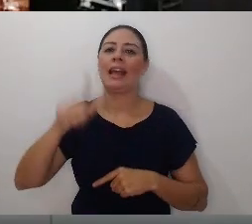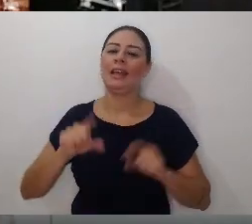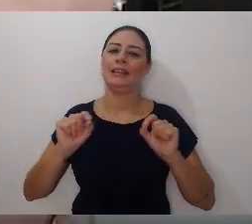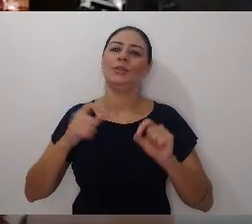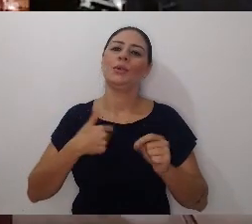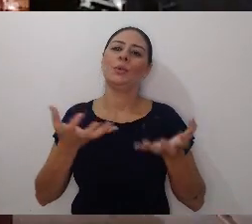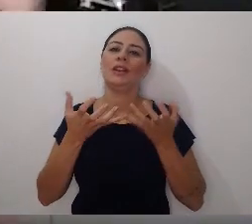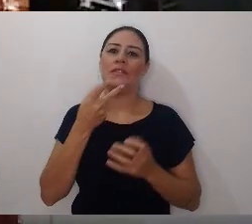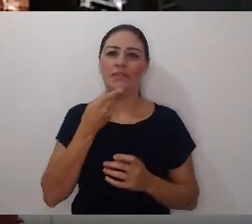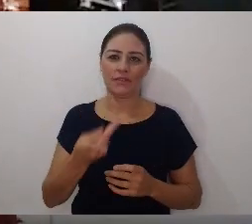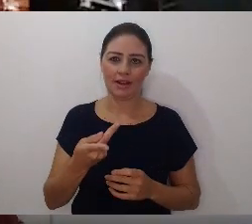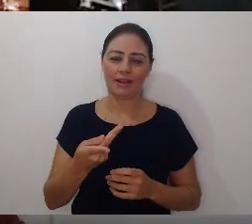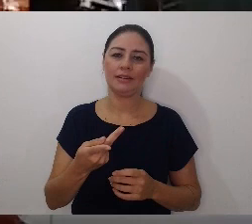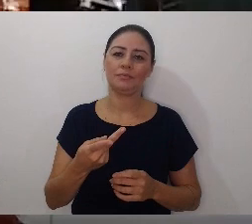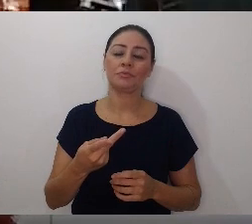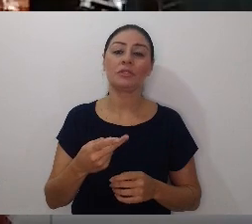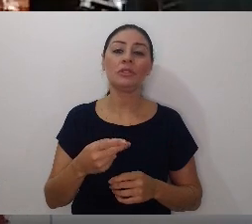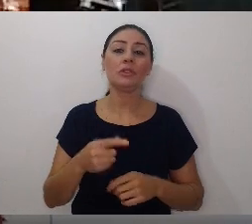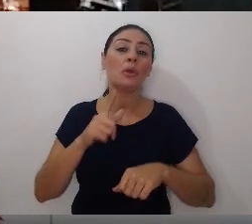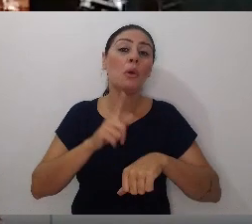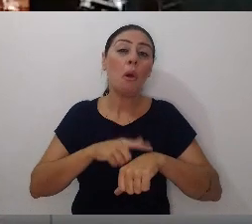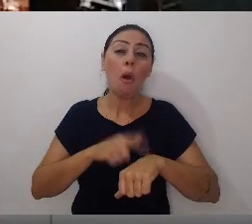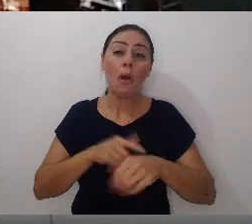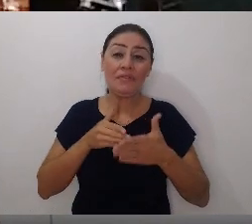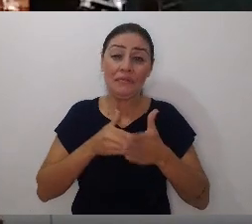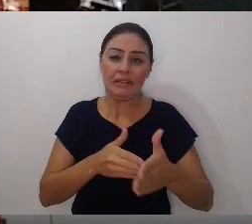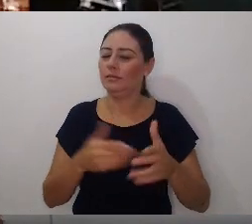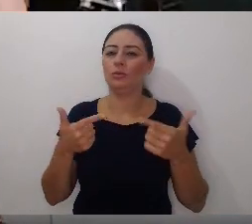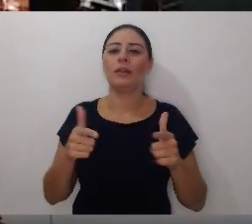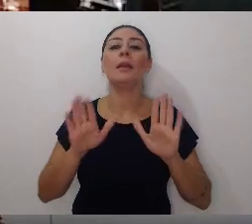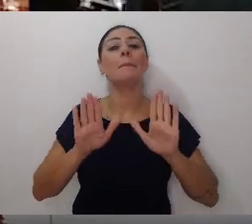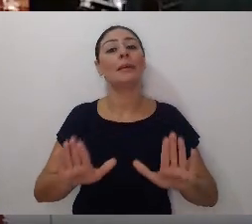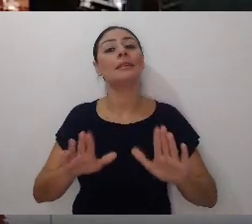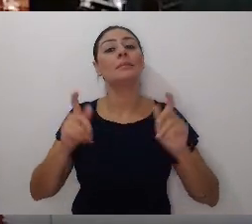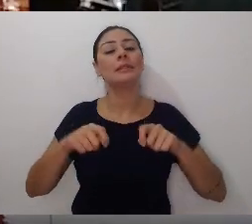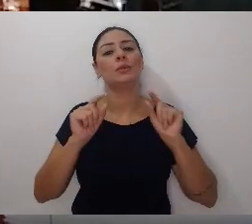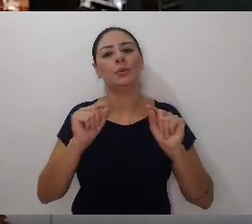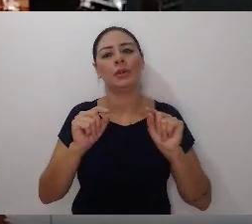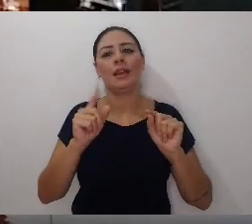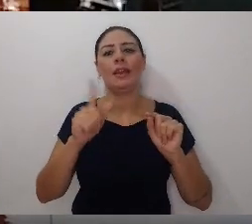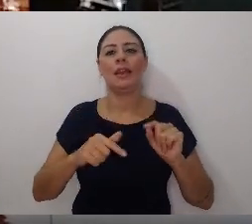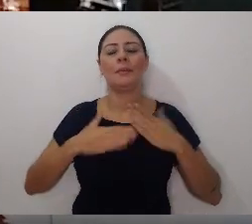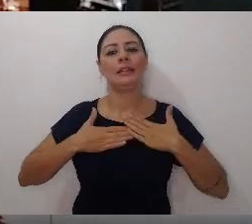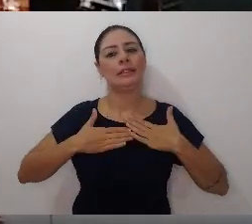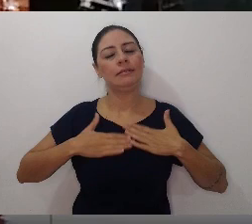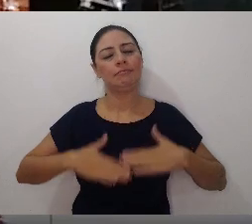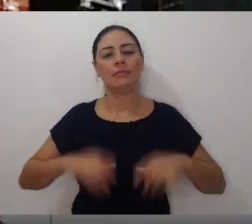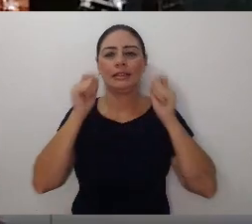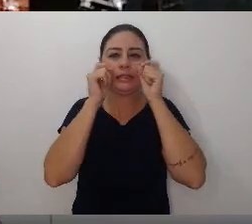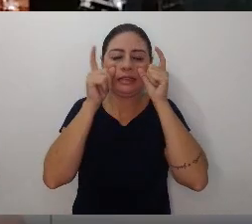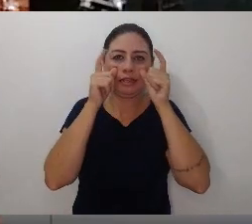em inativa para ativa. Então, é isso que eu queria falar, assim, que as horas não são tão fixas,